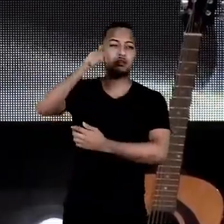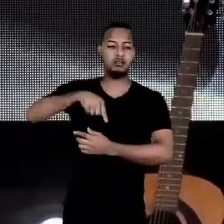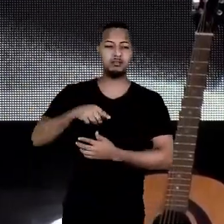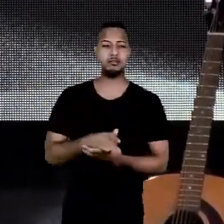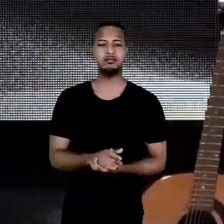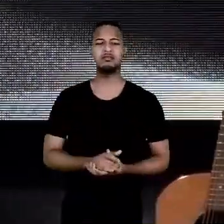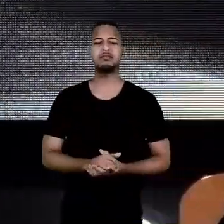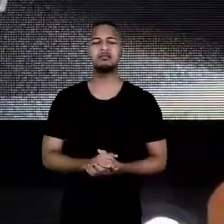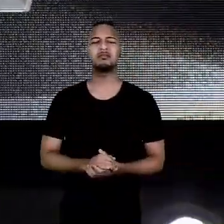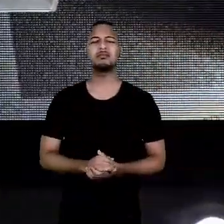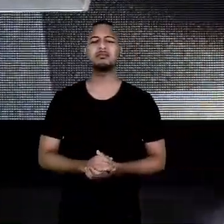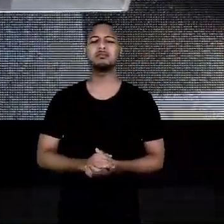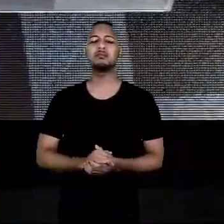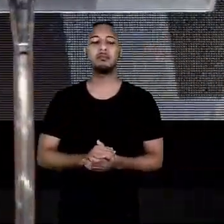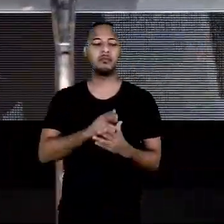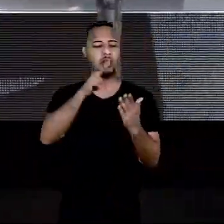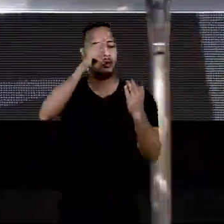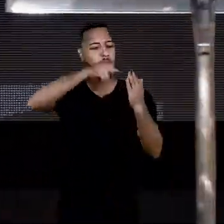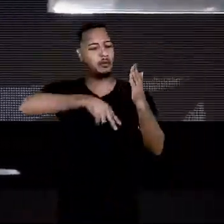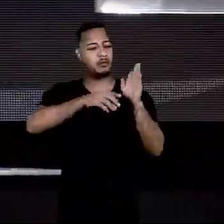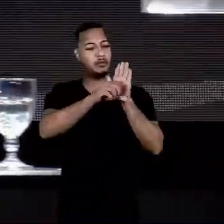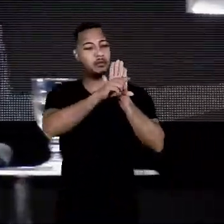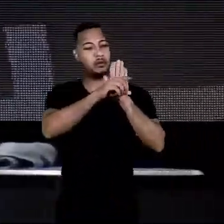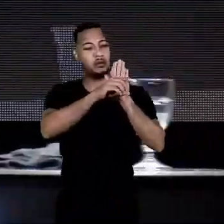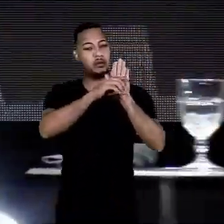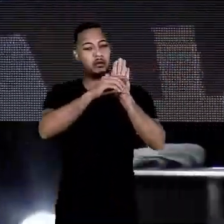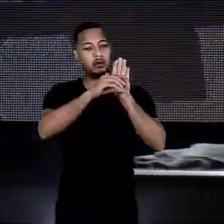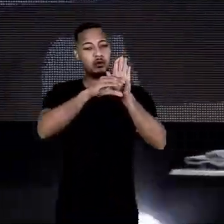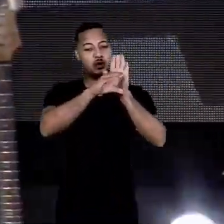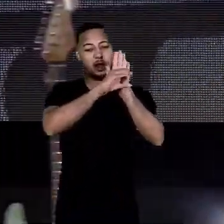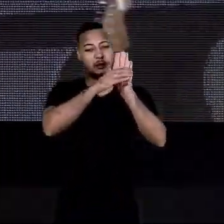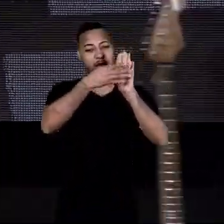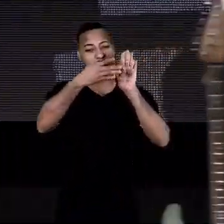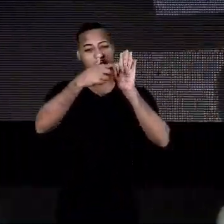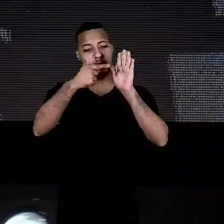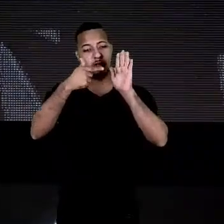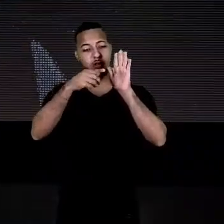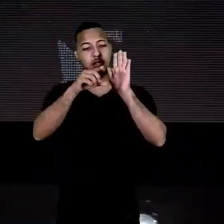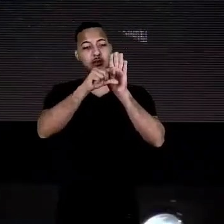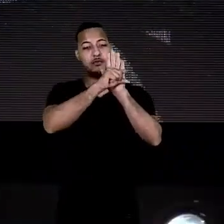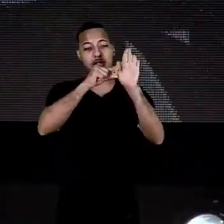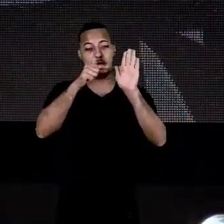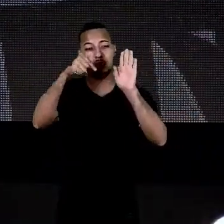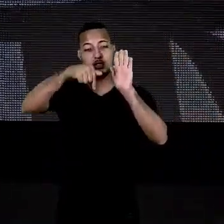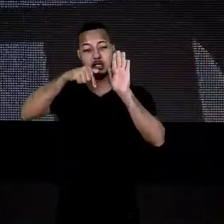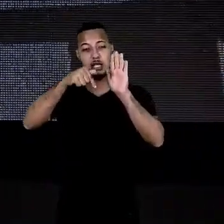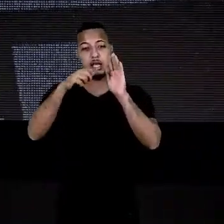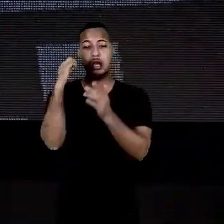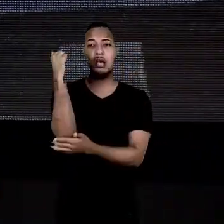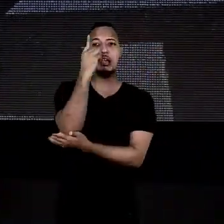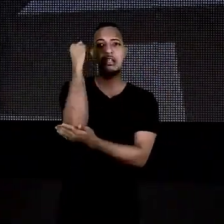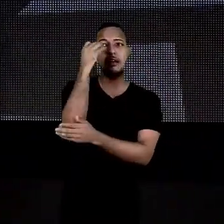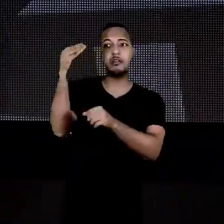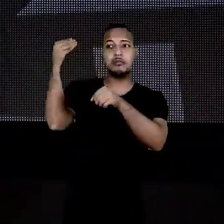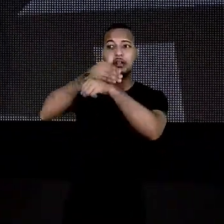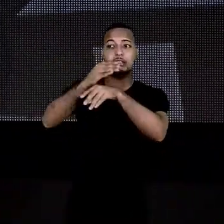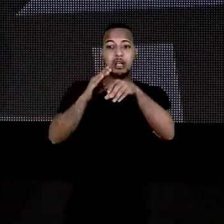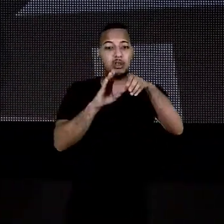Quando você vai ler o capítulo 42 até o versículo 7 dos Salmos, Davi estava numa caverna, Davi